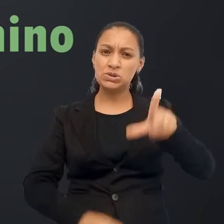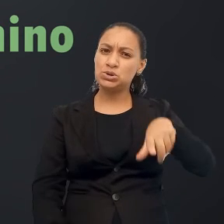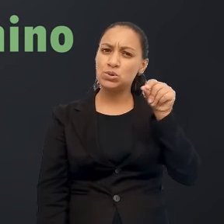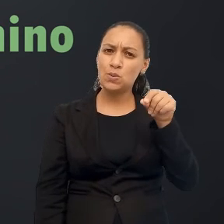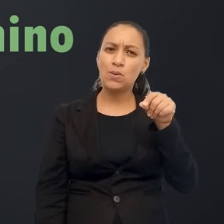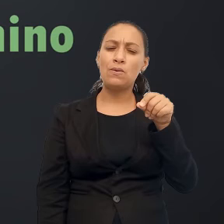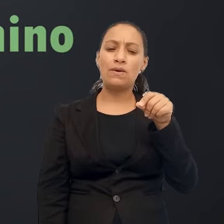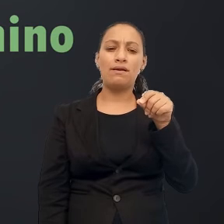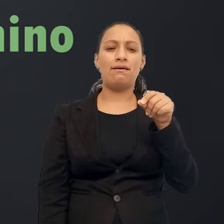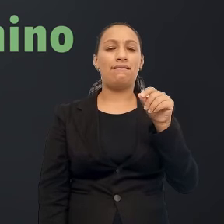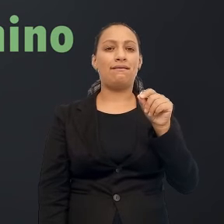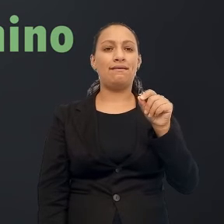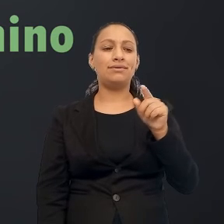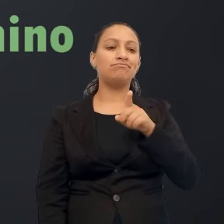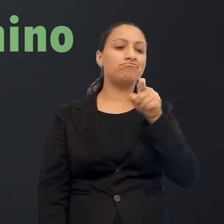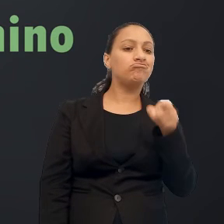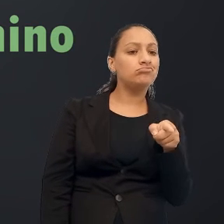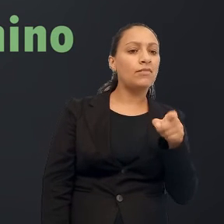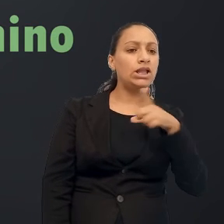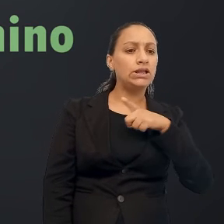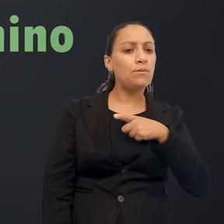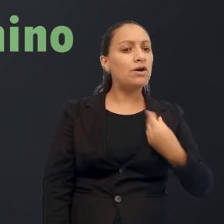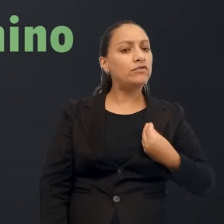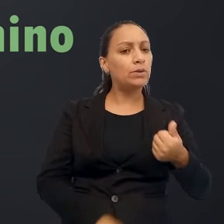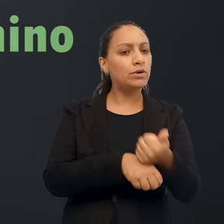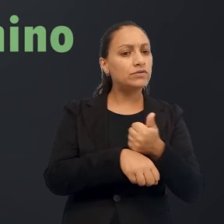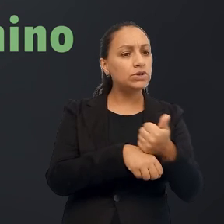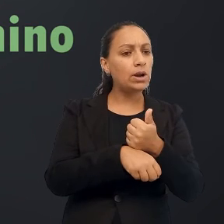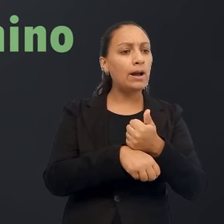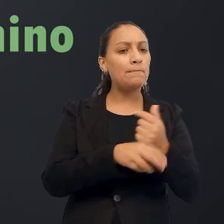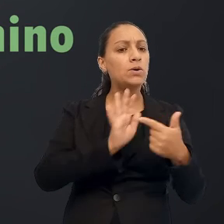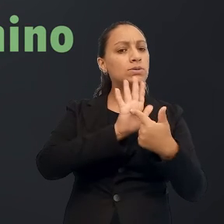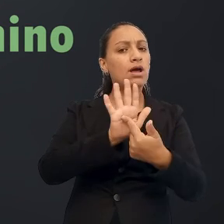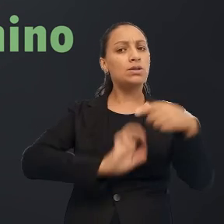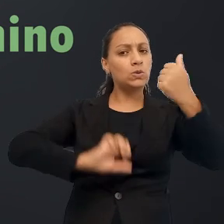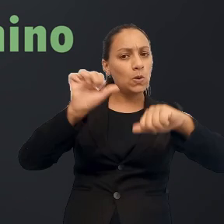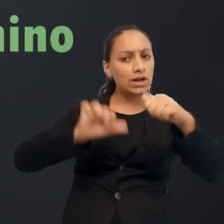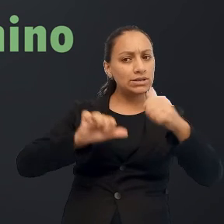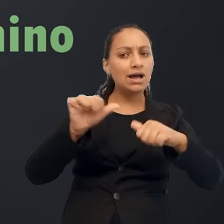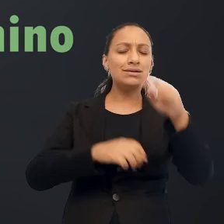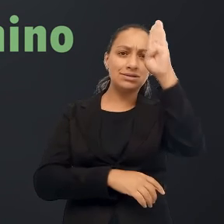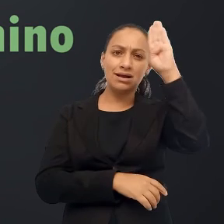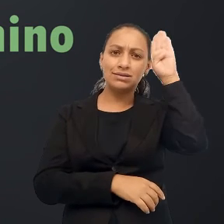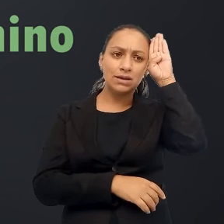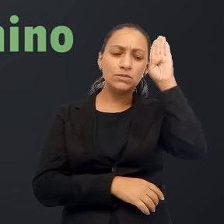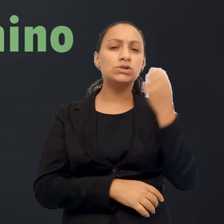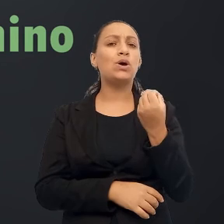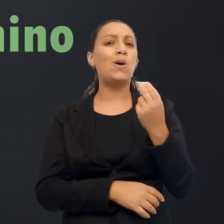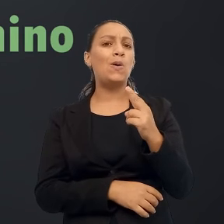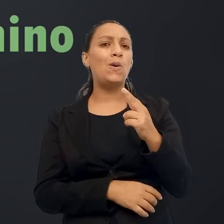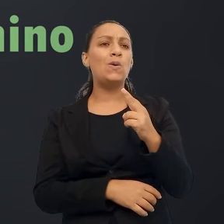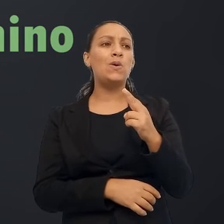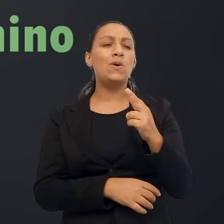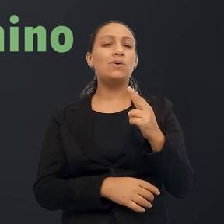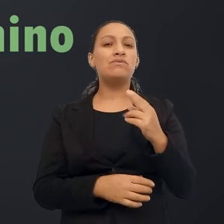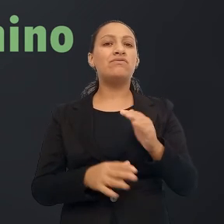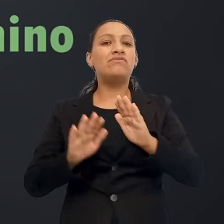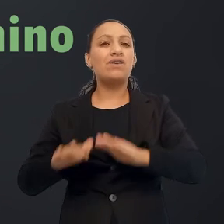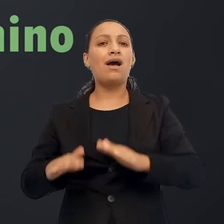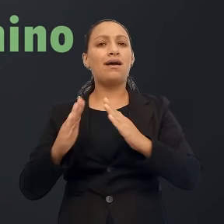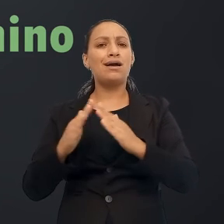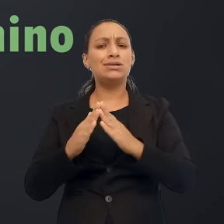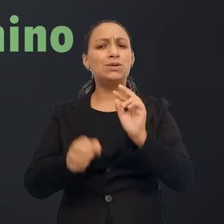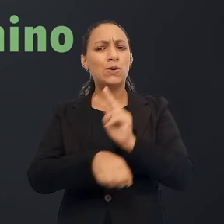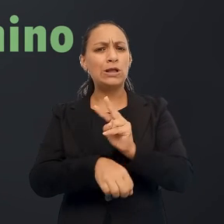escolher entre ter uma carreira e demonstrar suas qualidades acadêmicas, ou entre ela estar em casa e cuidar